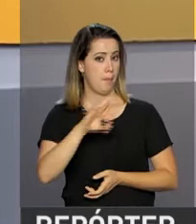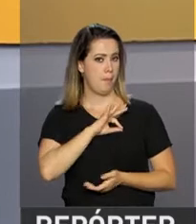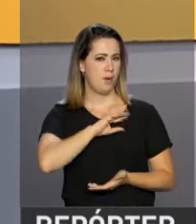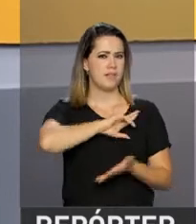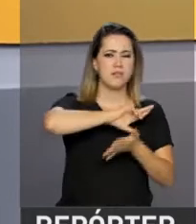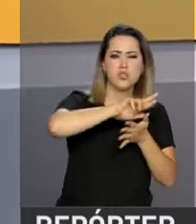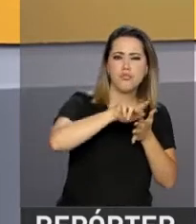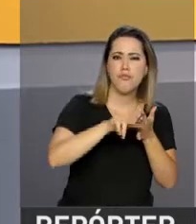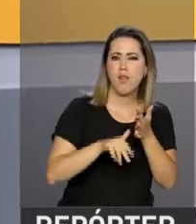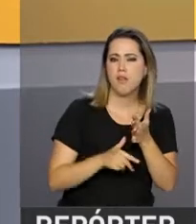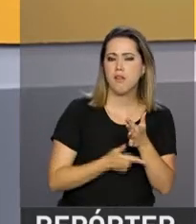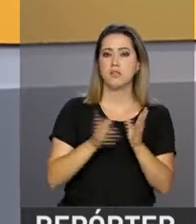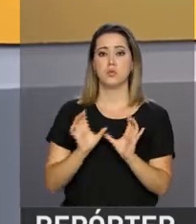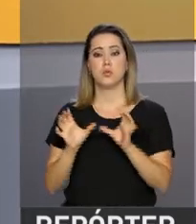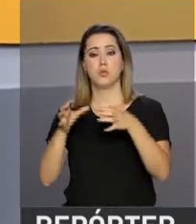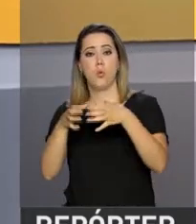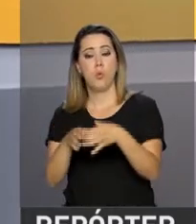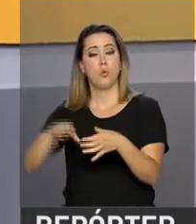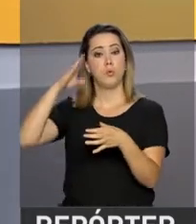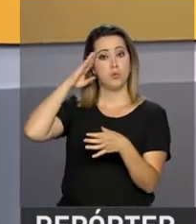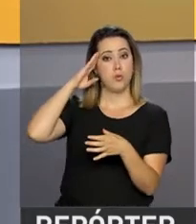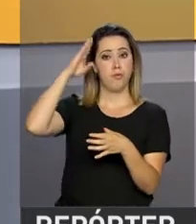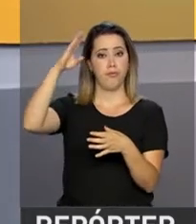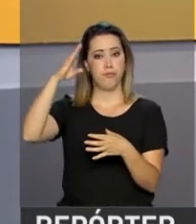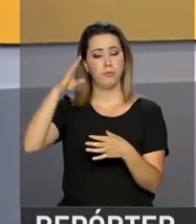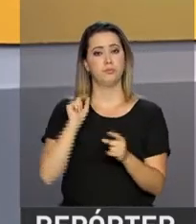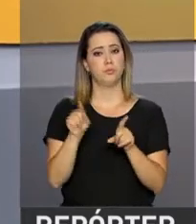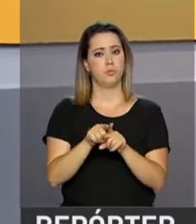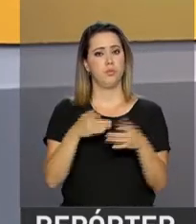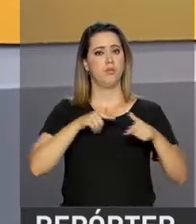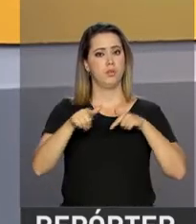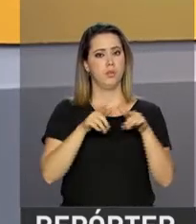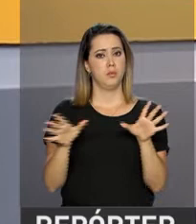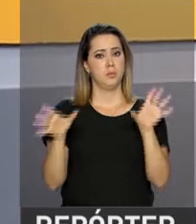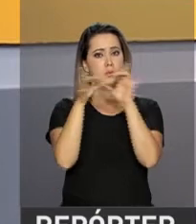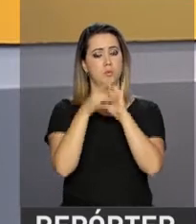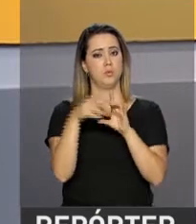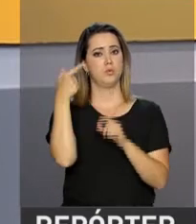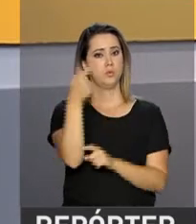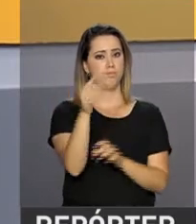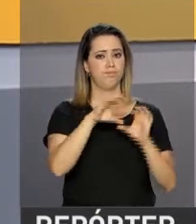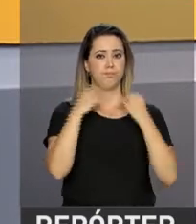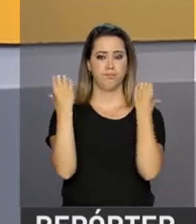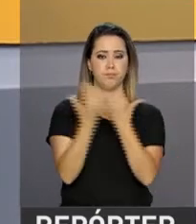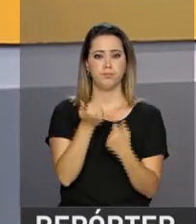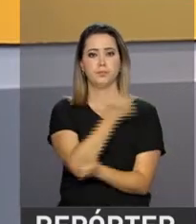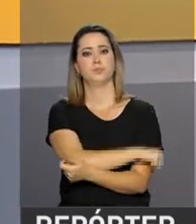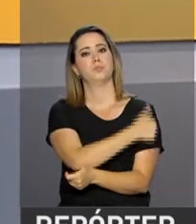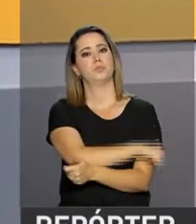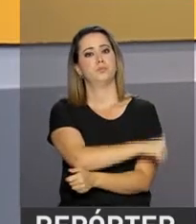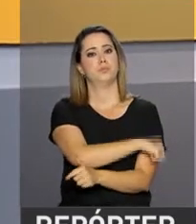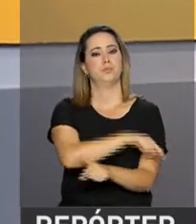Militar, Federal, Rodoviária Federal, Força Nacional e Forças Armadas fazem operação integrada em 7 comunidades do Rio de